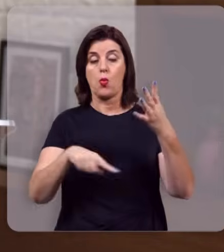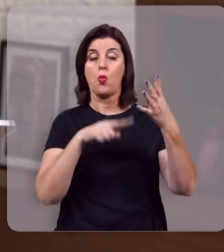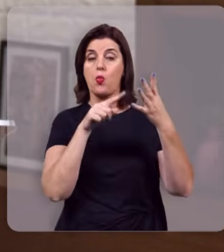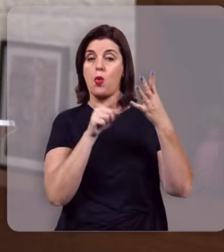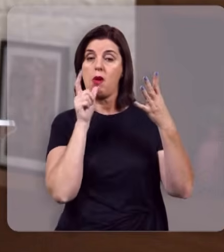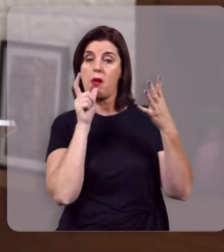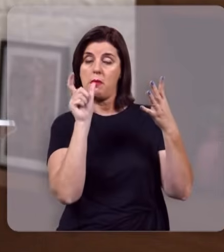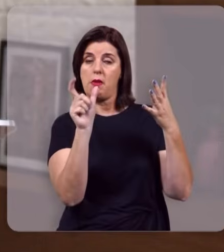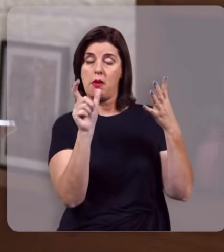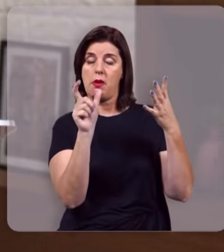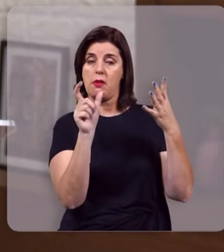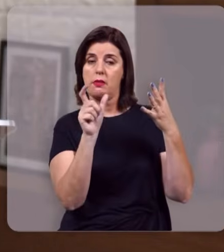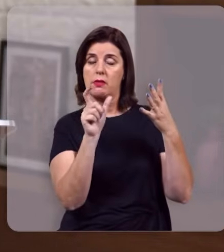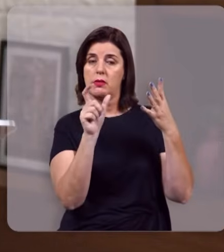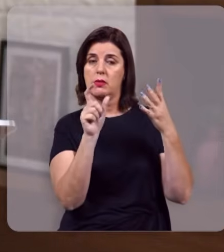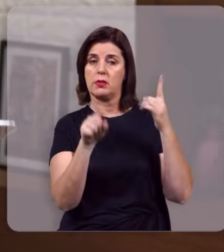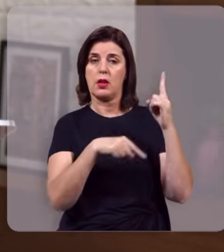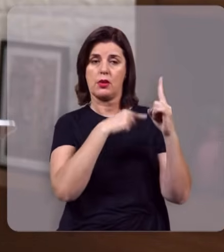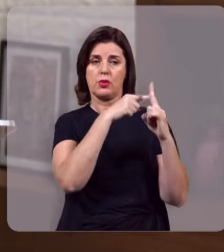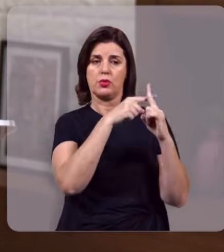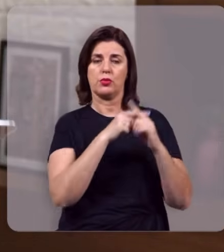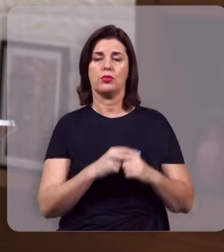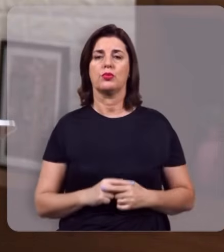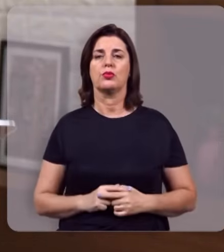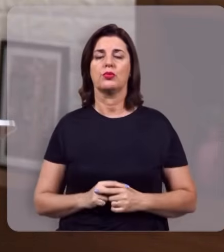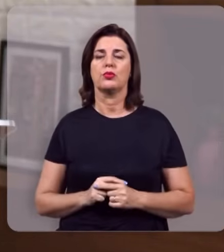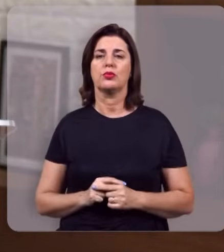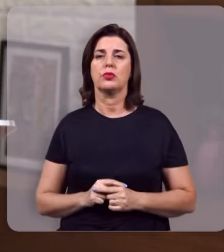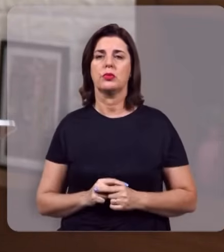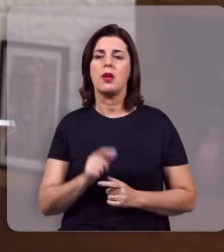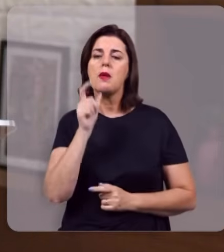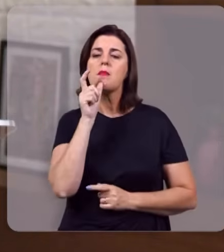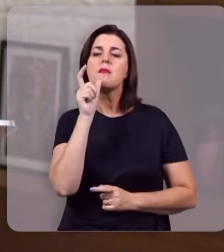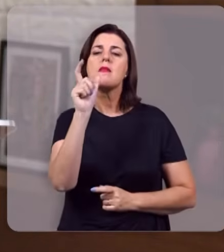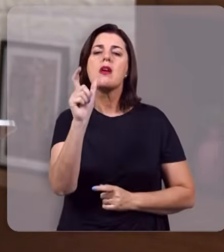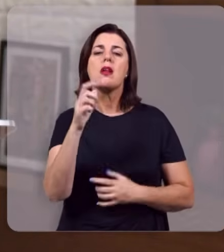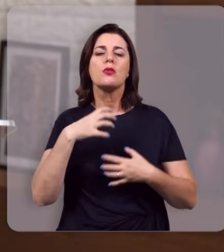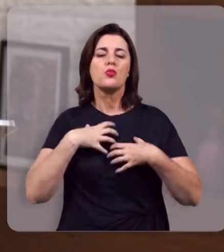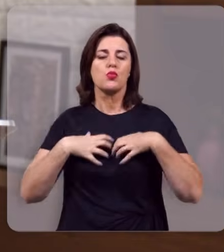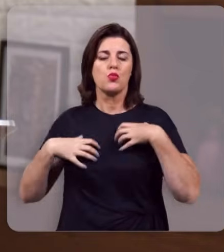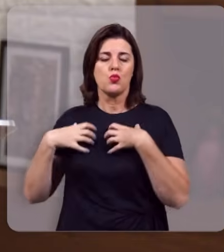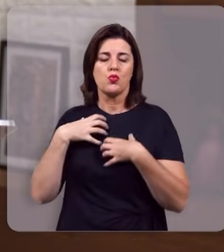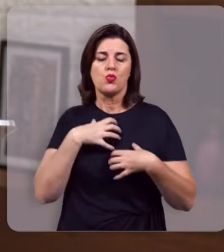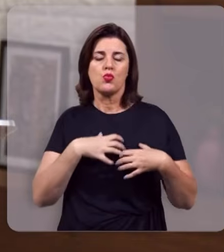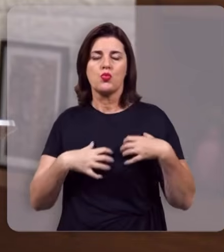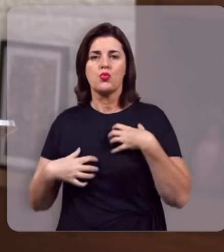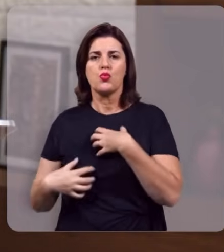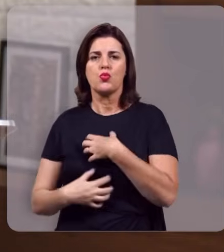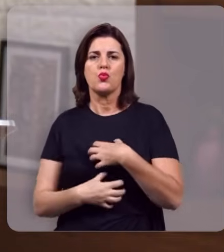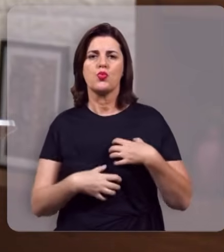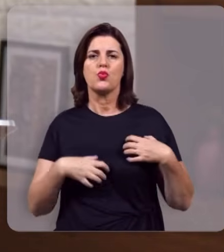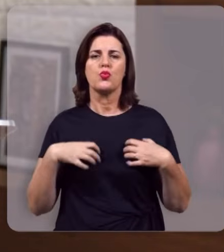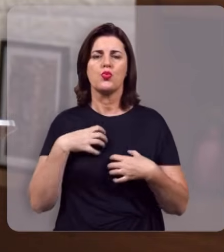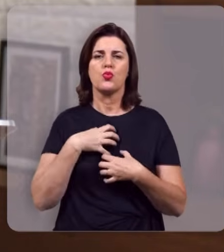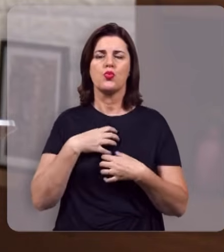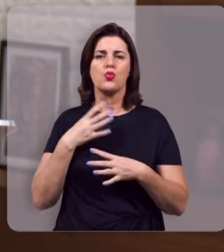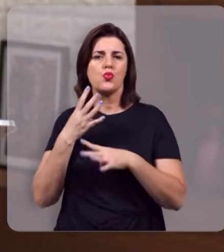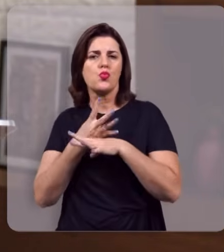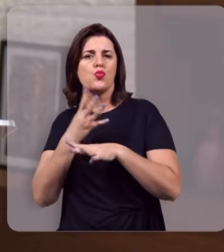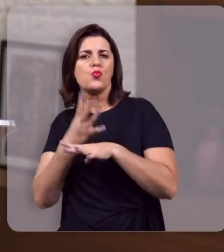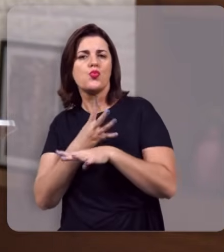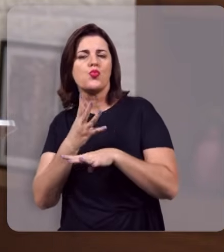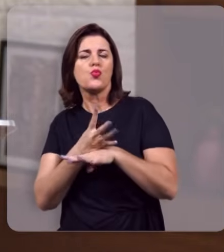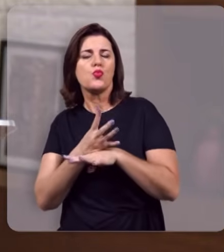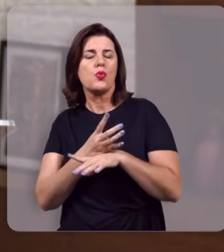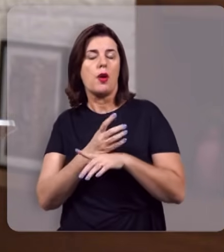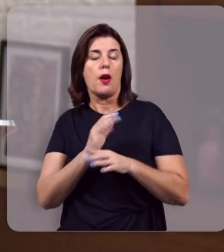quarta palavra da cruz é a palavra do desespero. Porque diz a